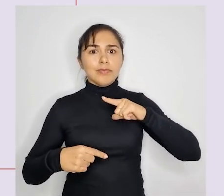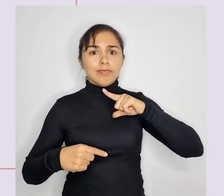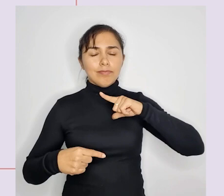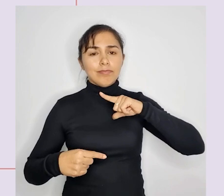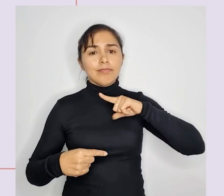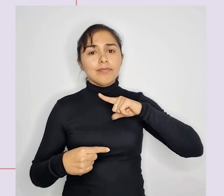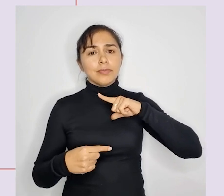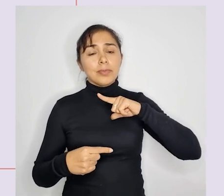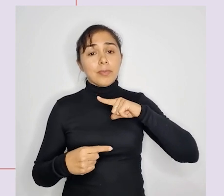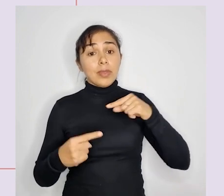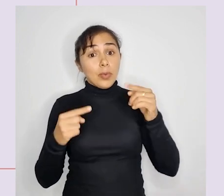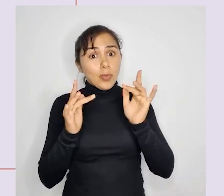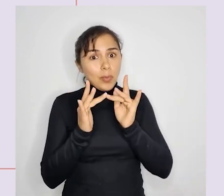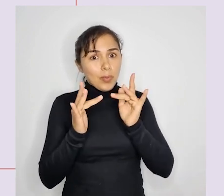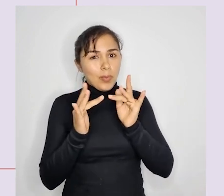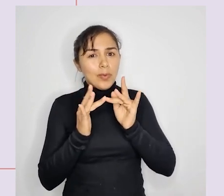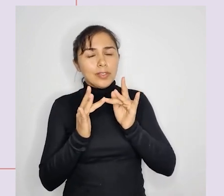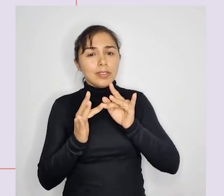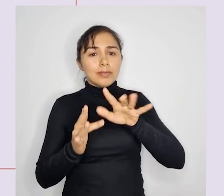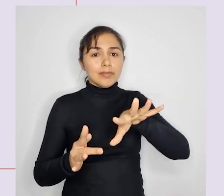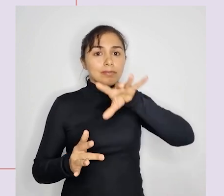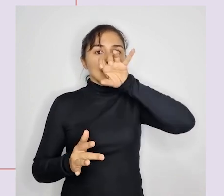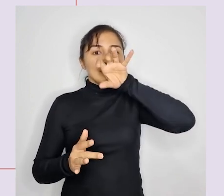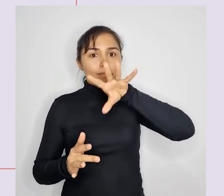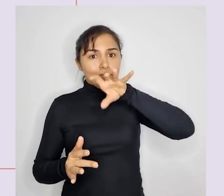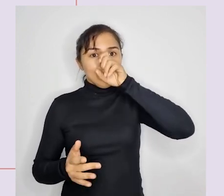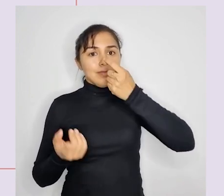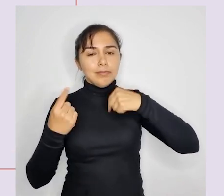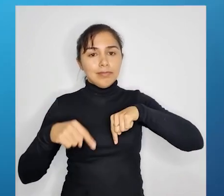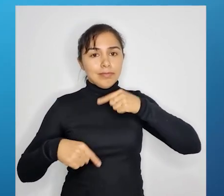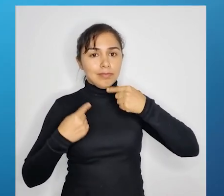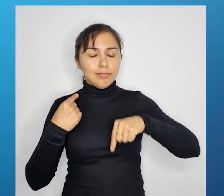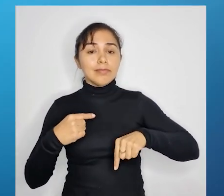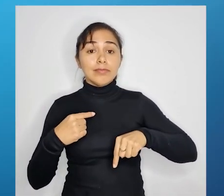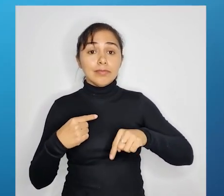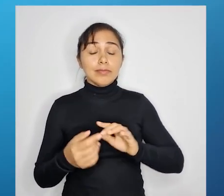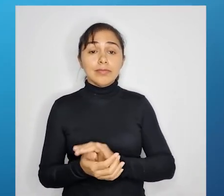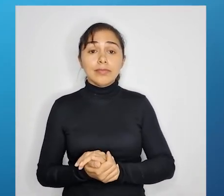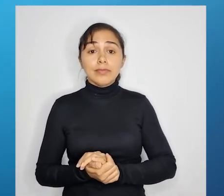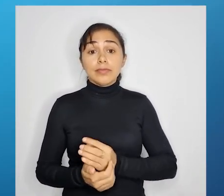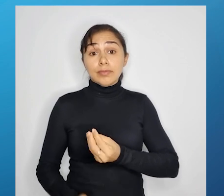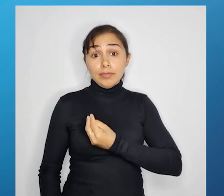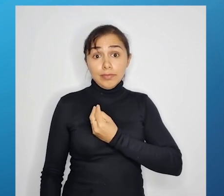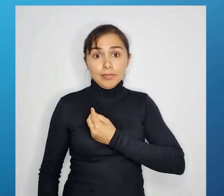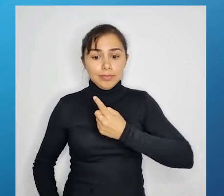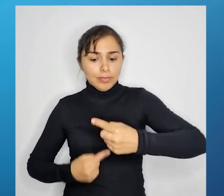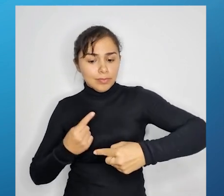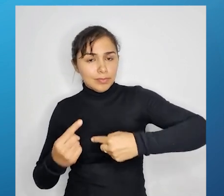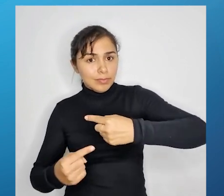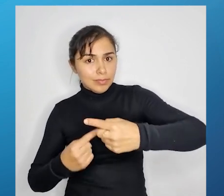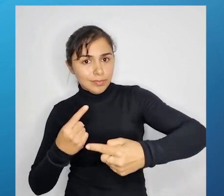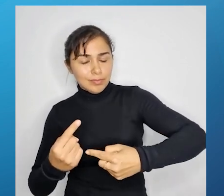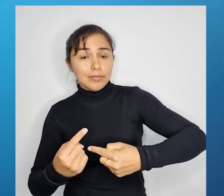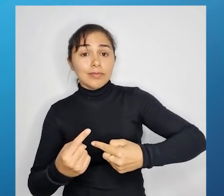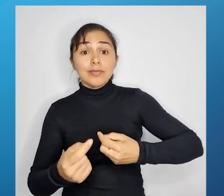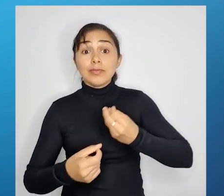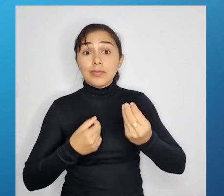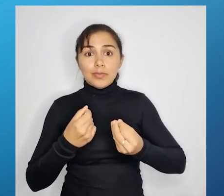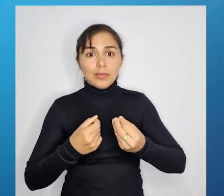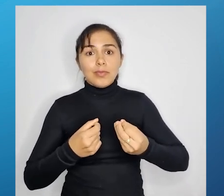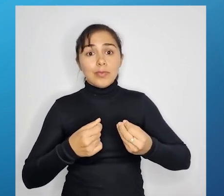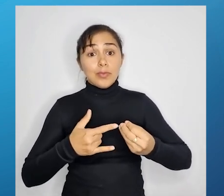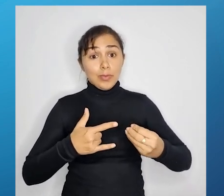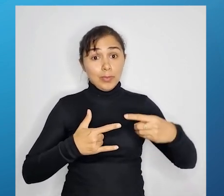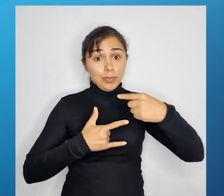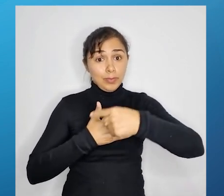capilares entrando em contato direto para o transporte de gases respiratórios. Sistema reprodutor. Os moluscos apresentam uma reprodução